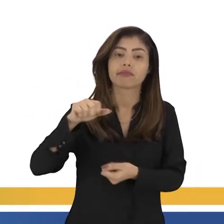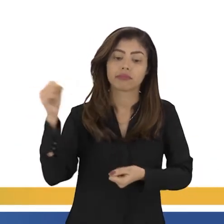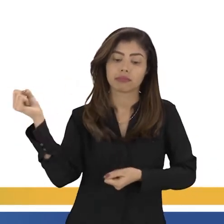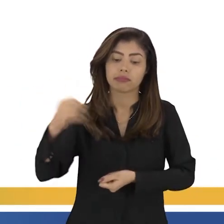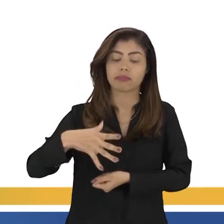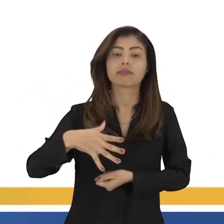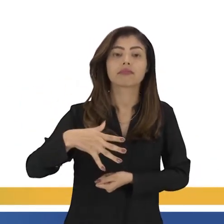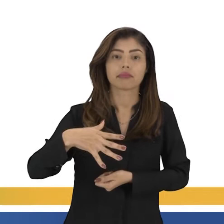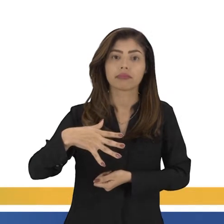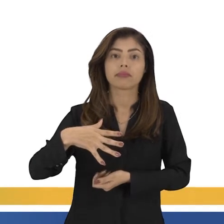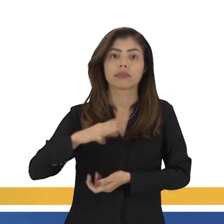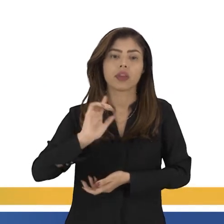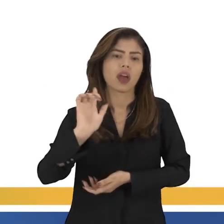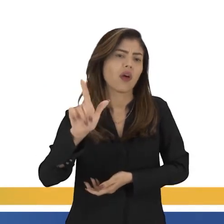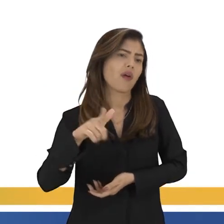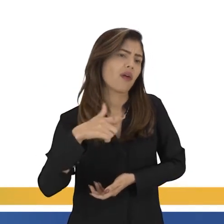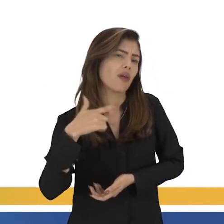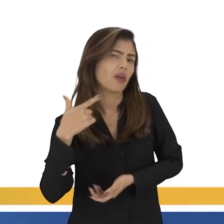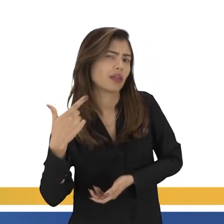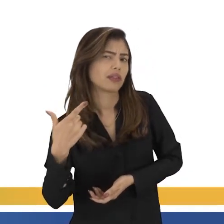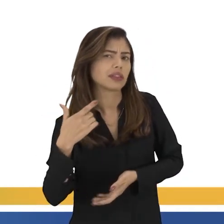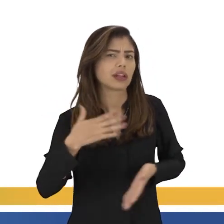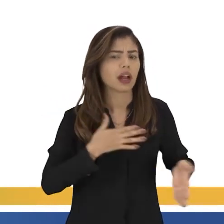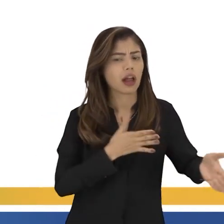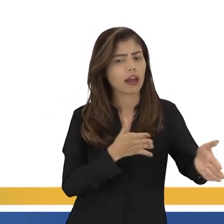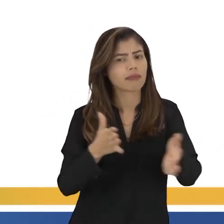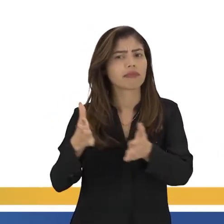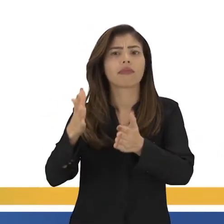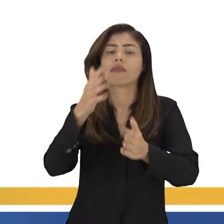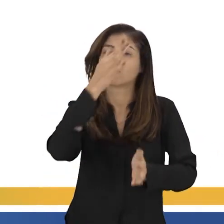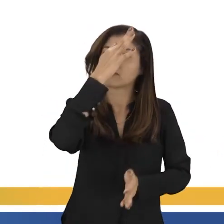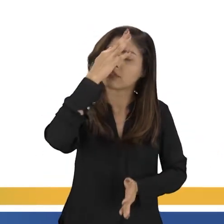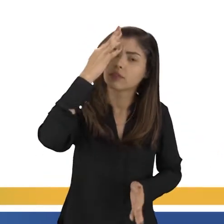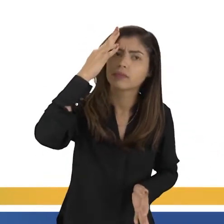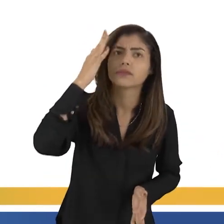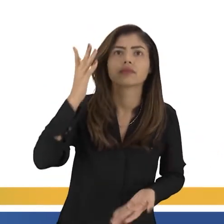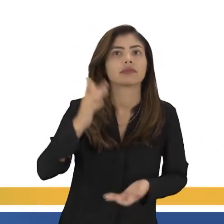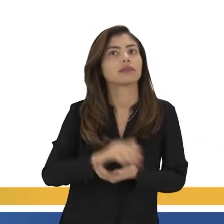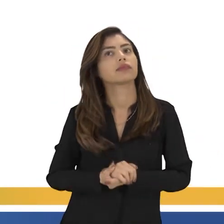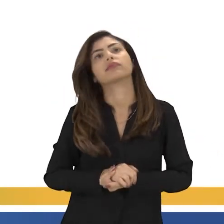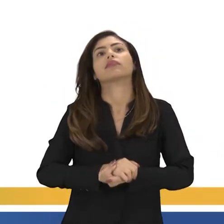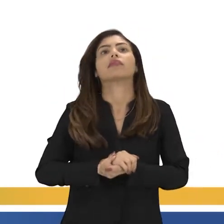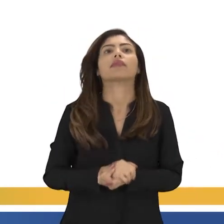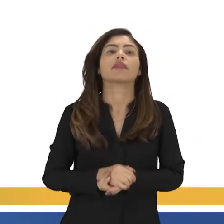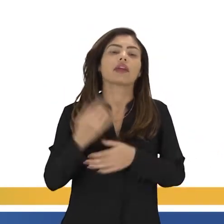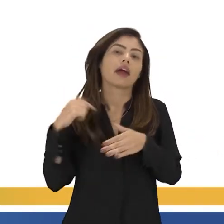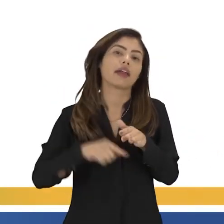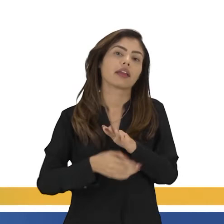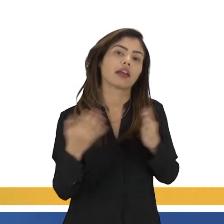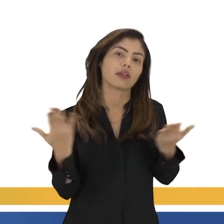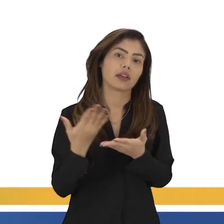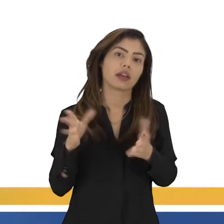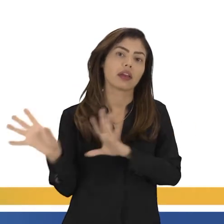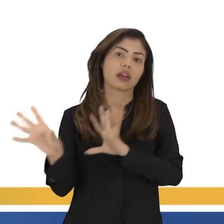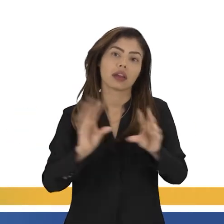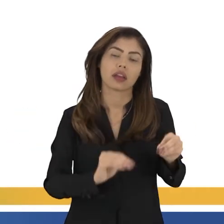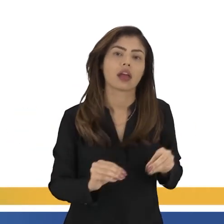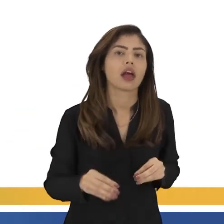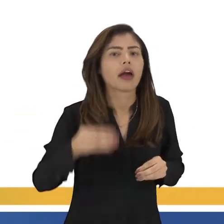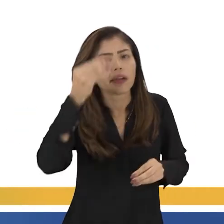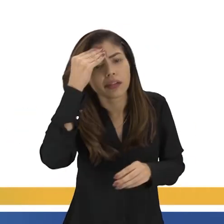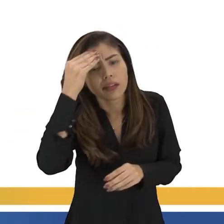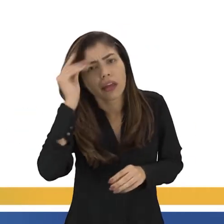terra, isso é tem caminhos filosóficos por aí, Heidegger, não cabe a gente entrar. O que eu quero trazer para a